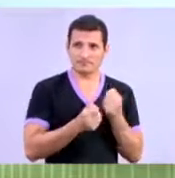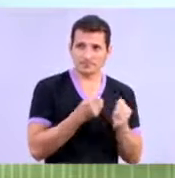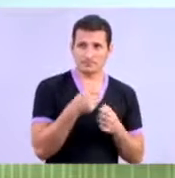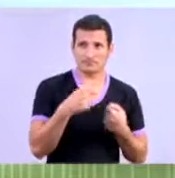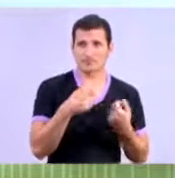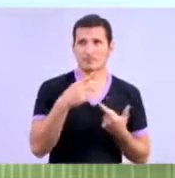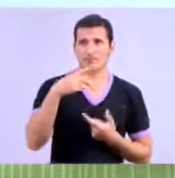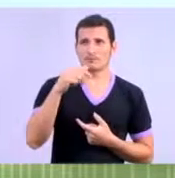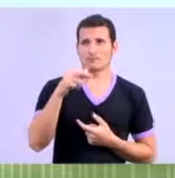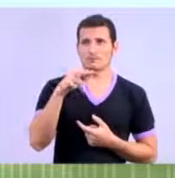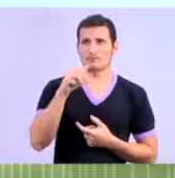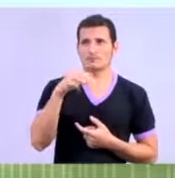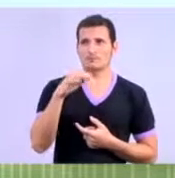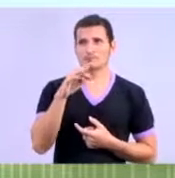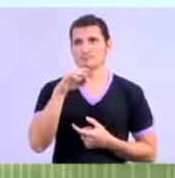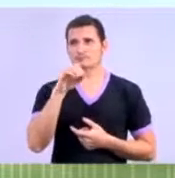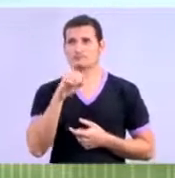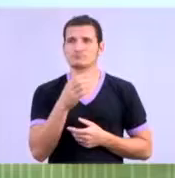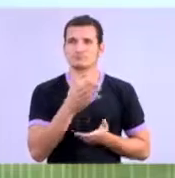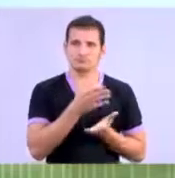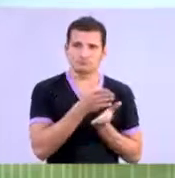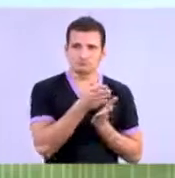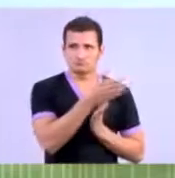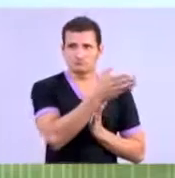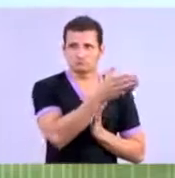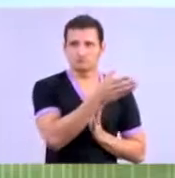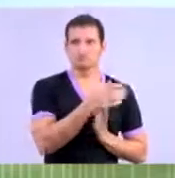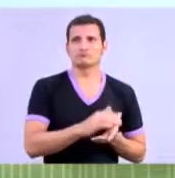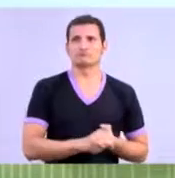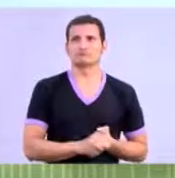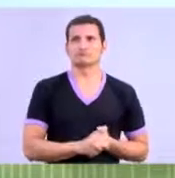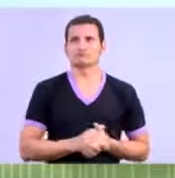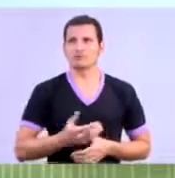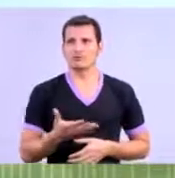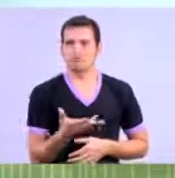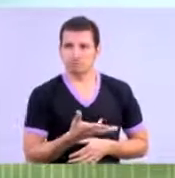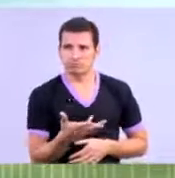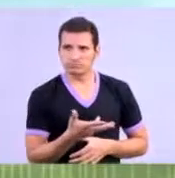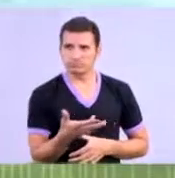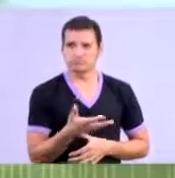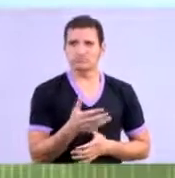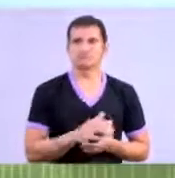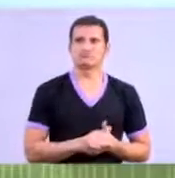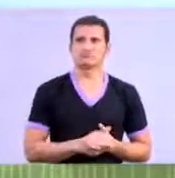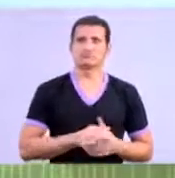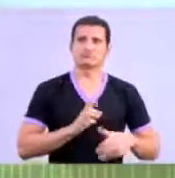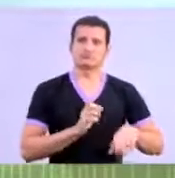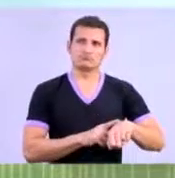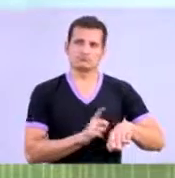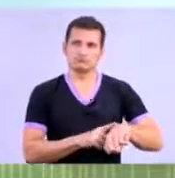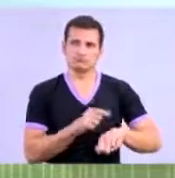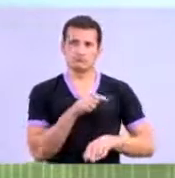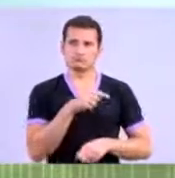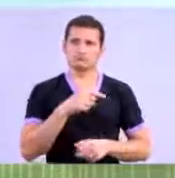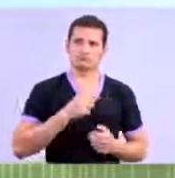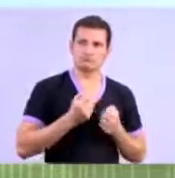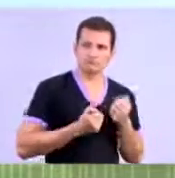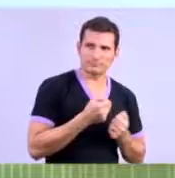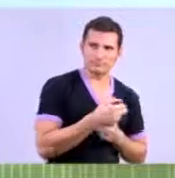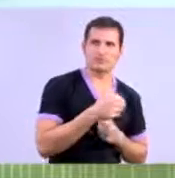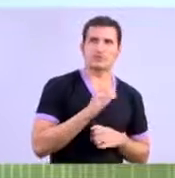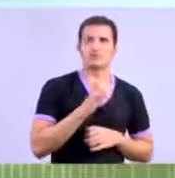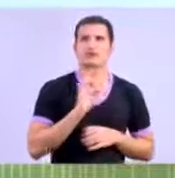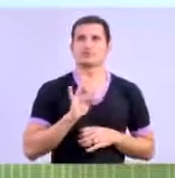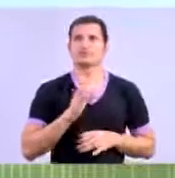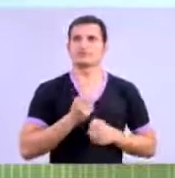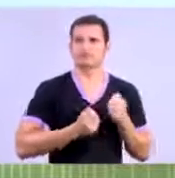parâmetros. Primeiro, a direção que ela vai ter que correr, a velocidade que ela vai ter que correr e o tempo que ela vai estar correndo. Então, ela não é só correr, senão